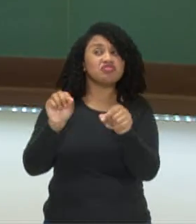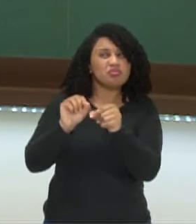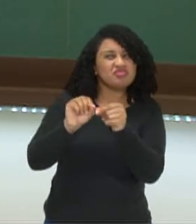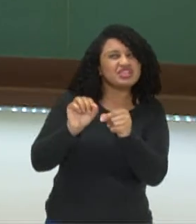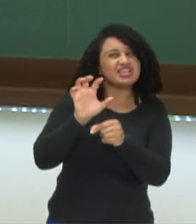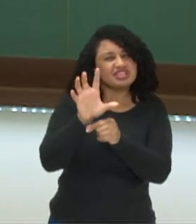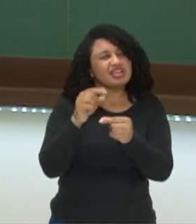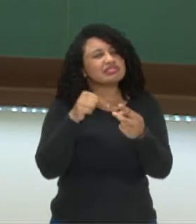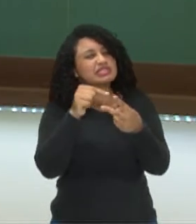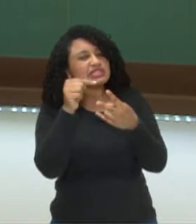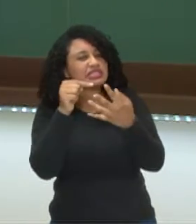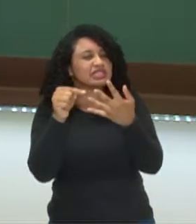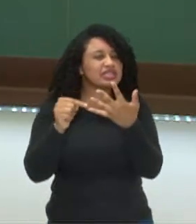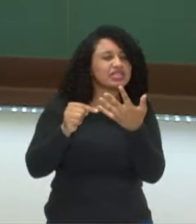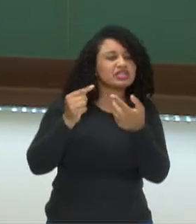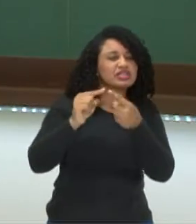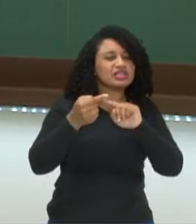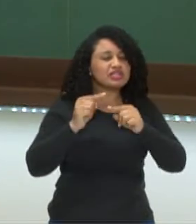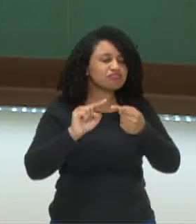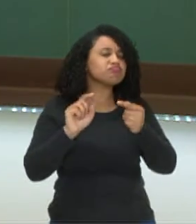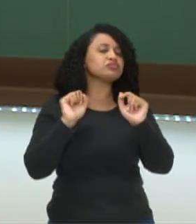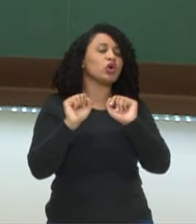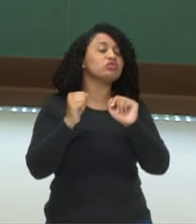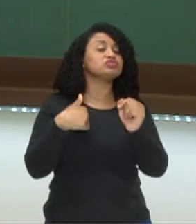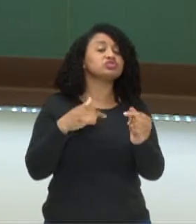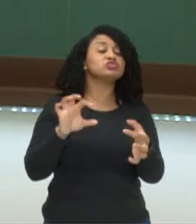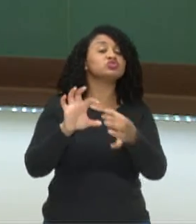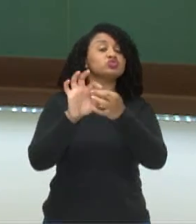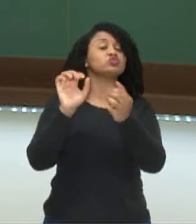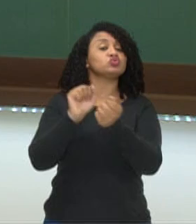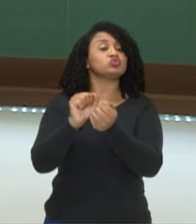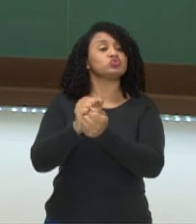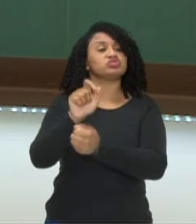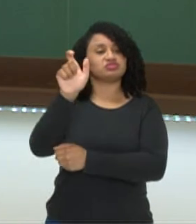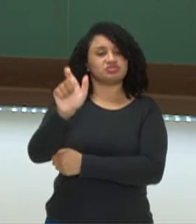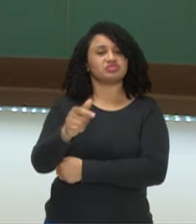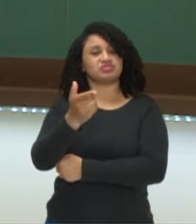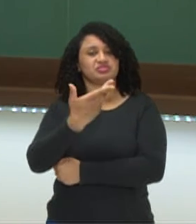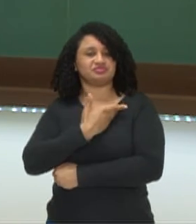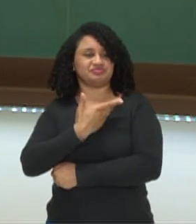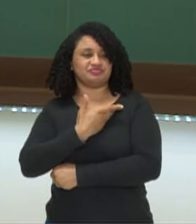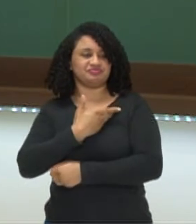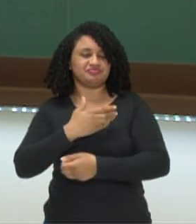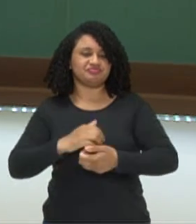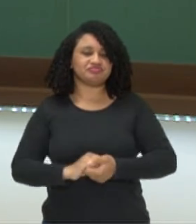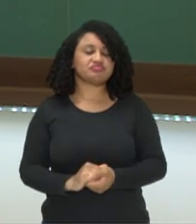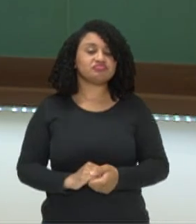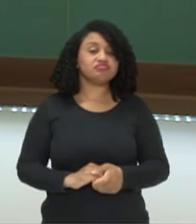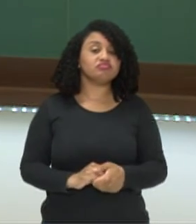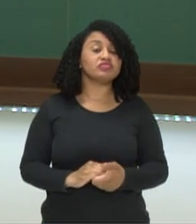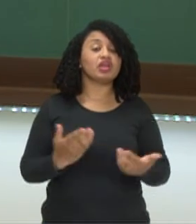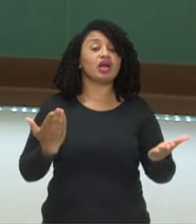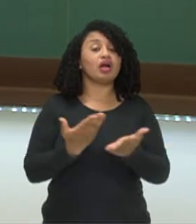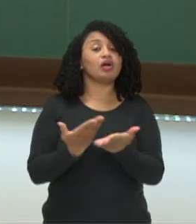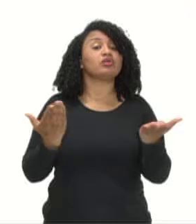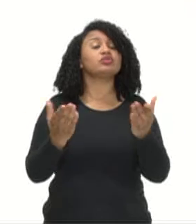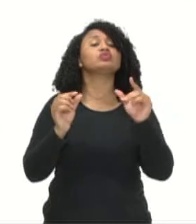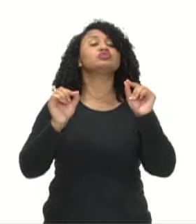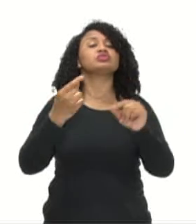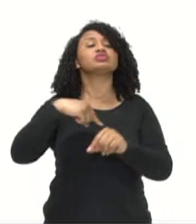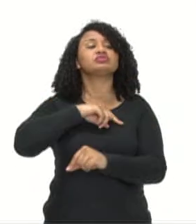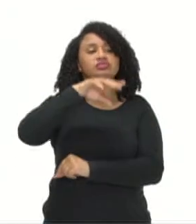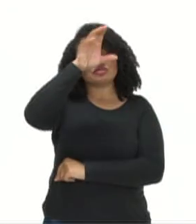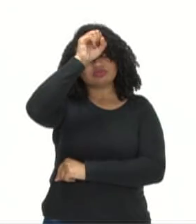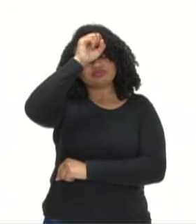fazer assado. De repente você pode até fazer em parceria com alguém. O que aprendemos? Lemos